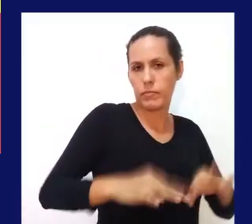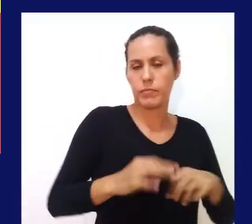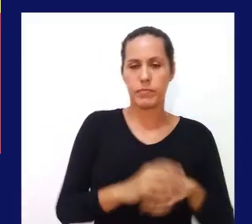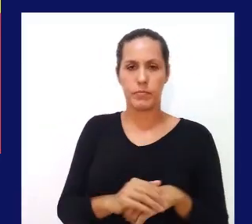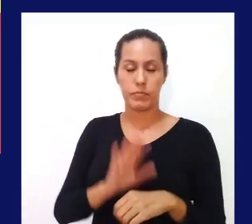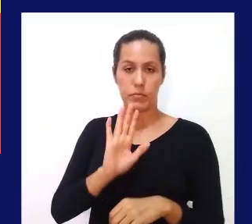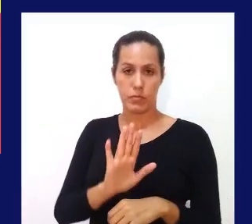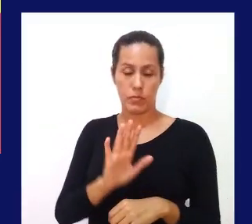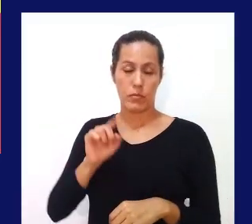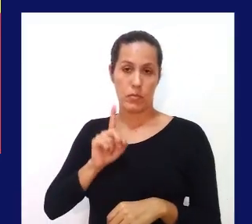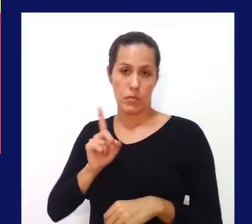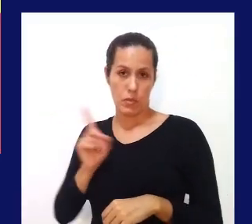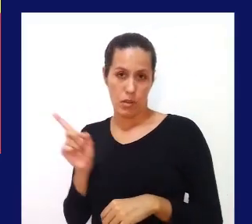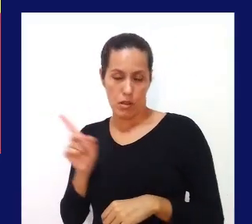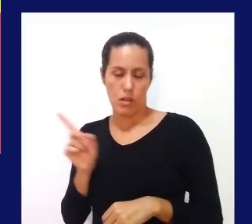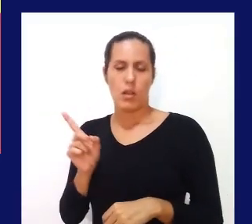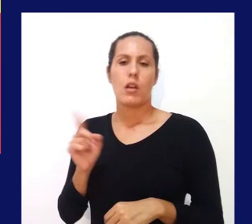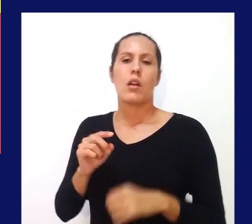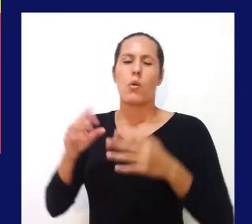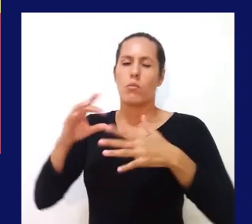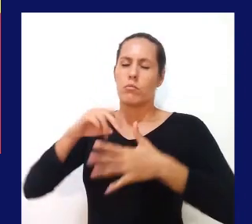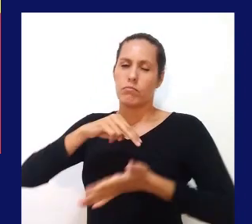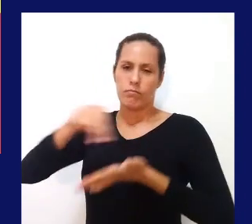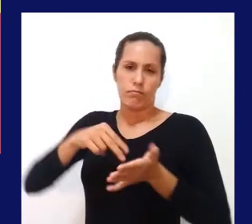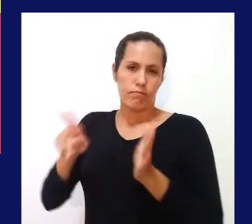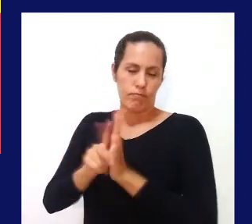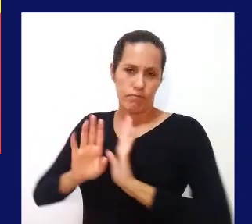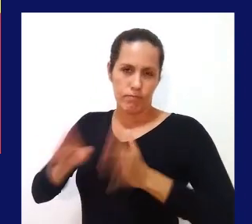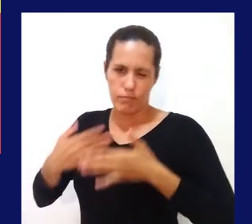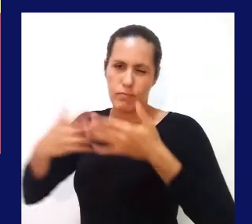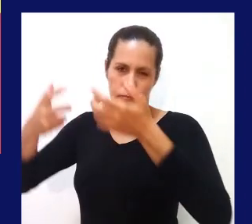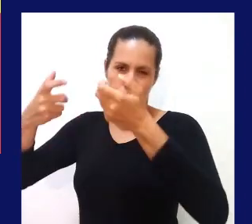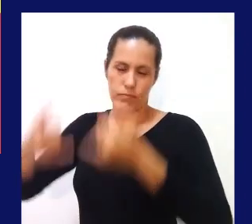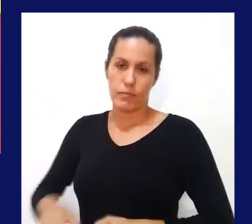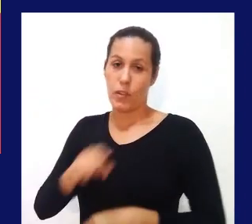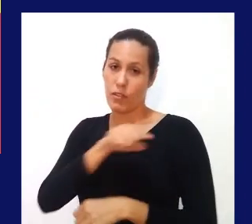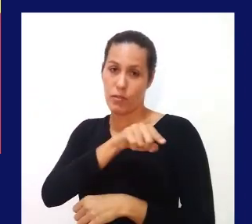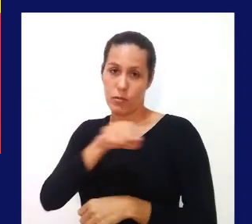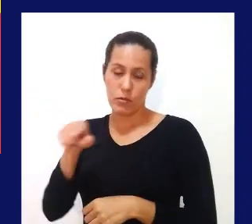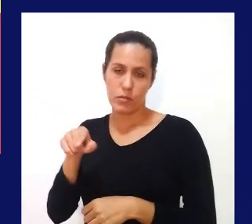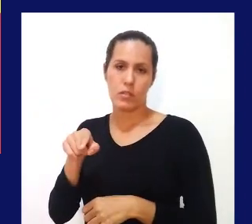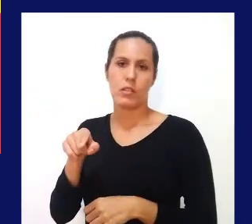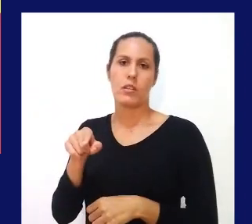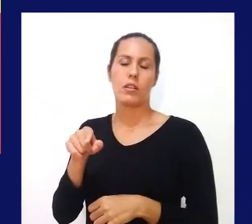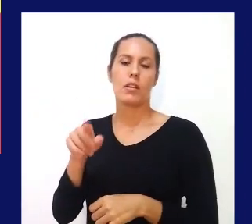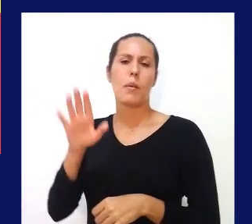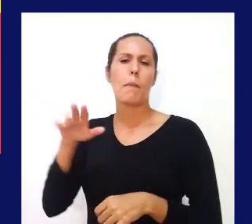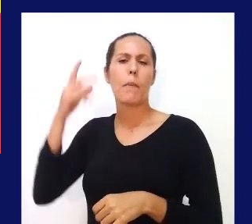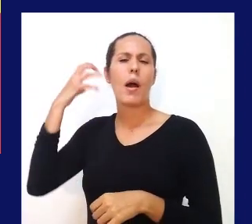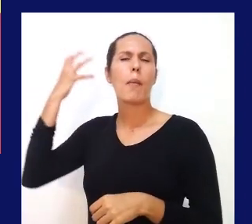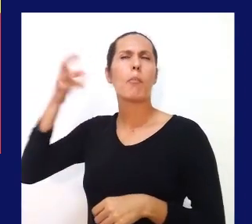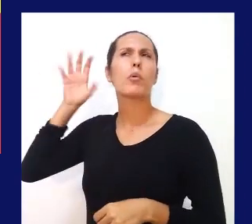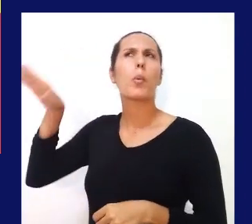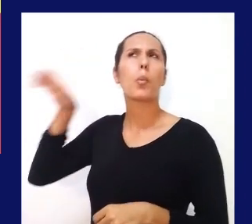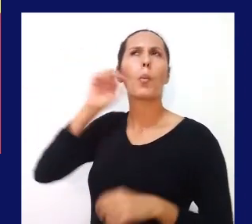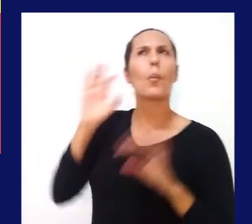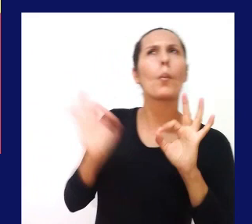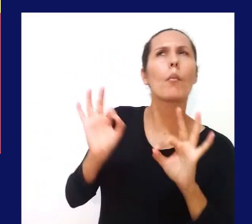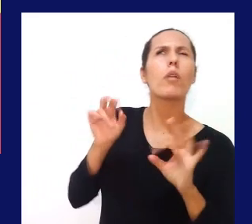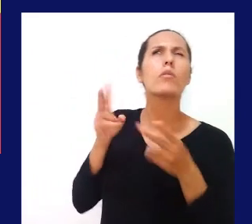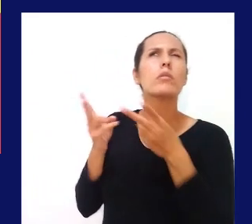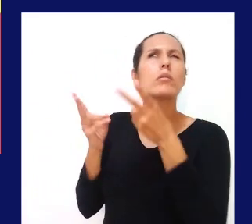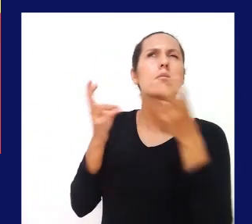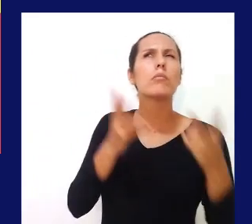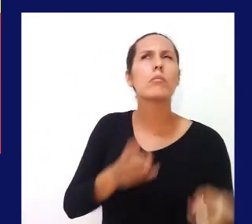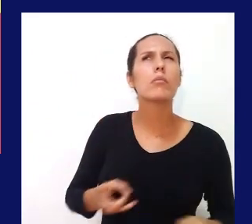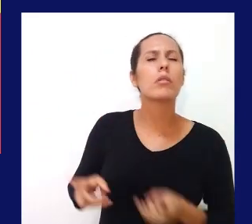vocês aí é de uma dança específica que eu vou falar um pouco mais. Mesmo vocês não estando escutando a música, se